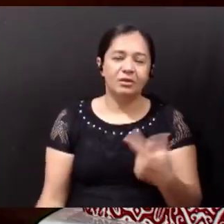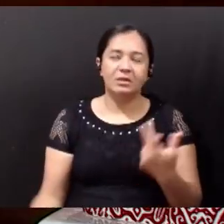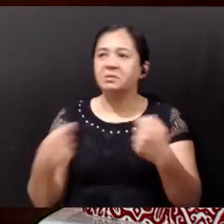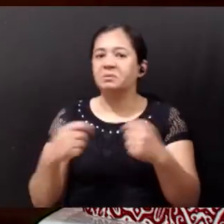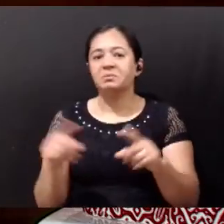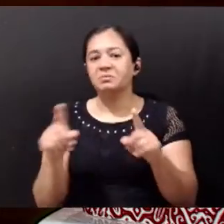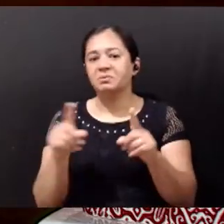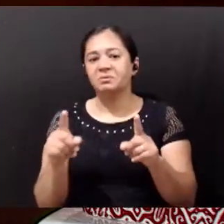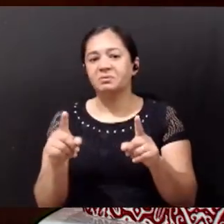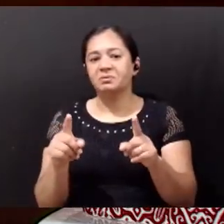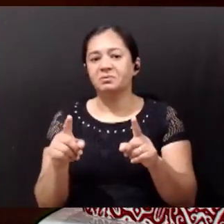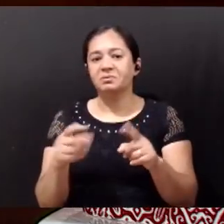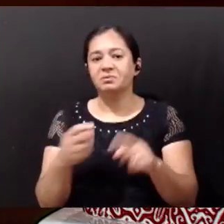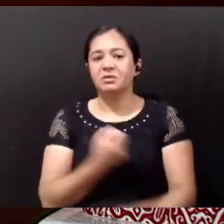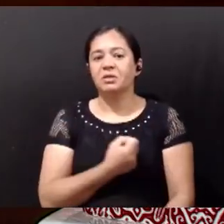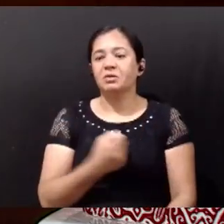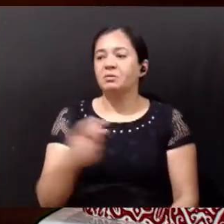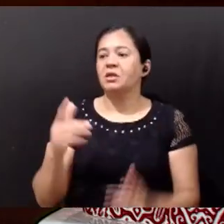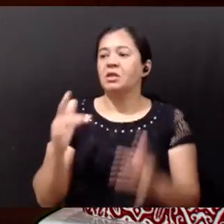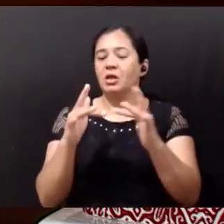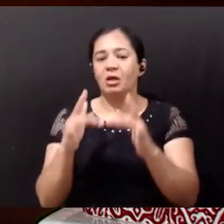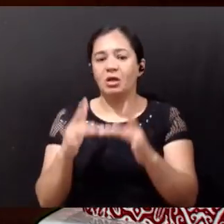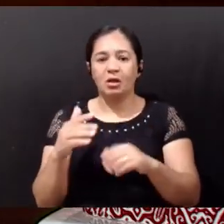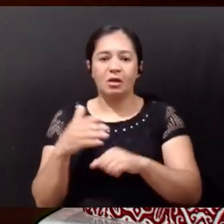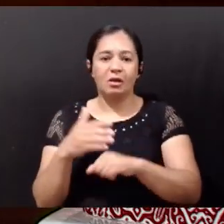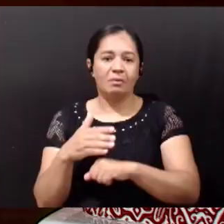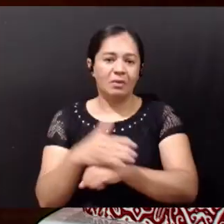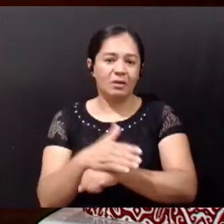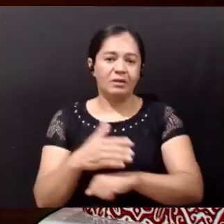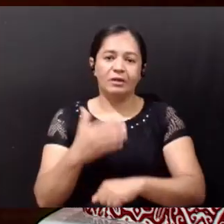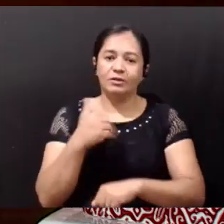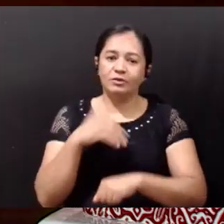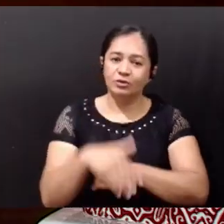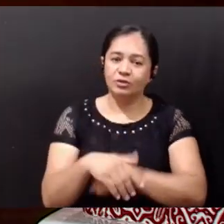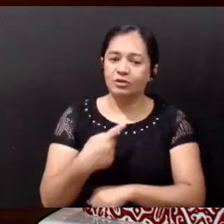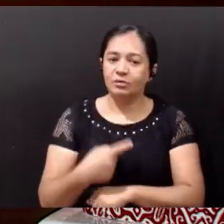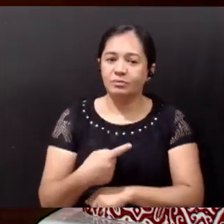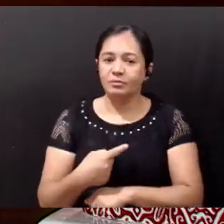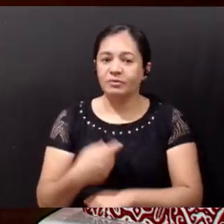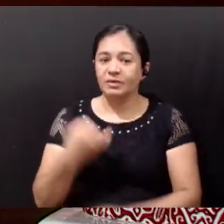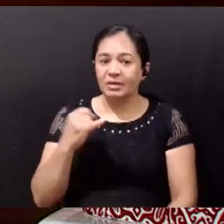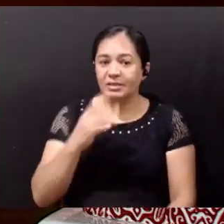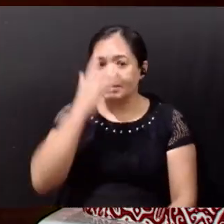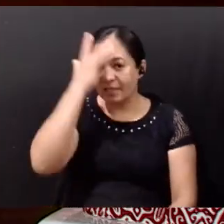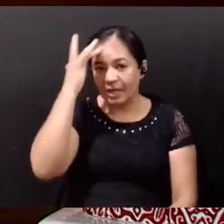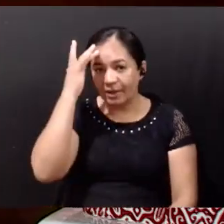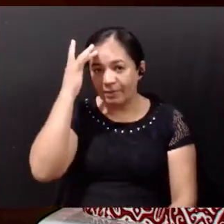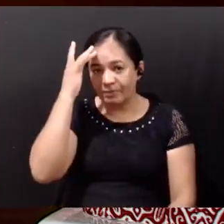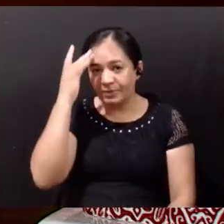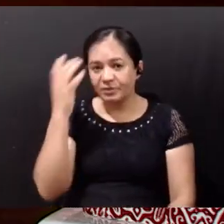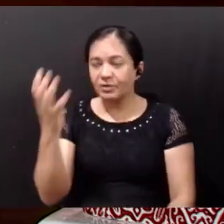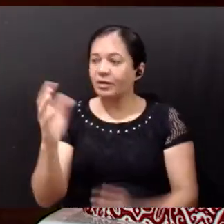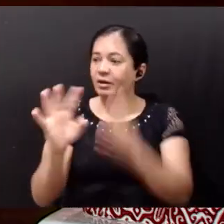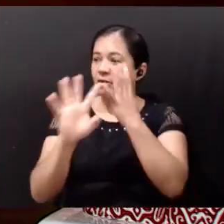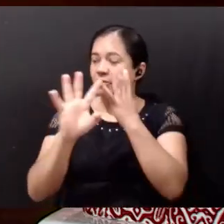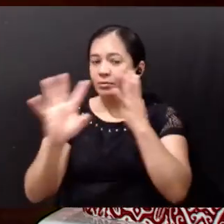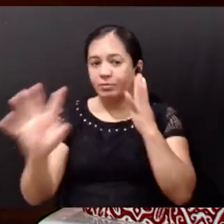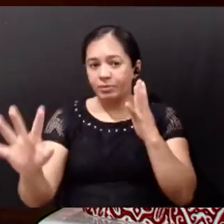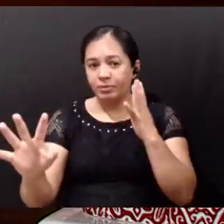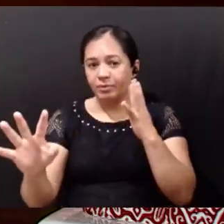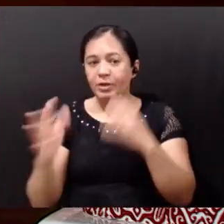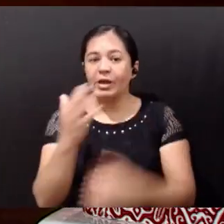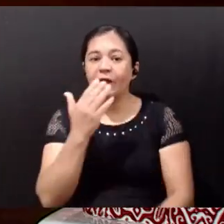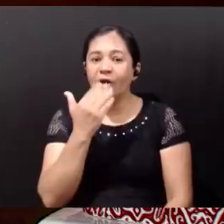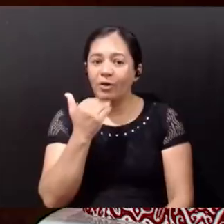número, né, para ele entrar no jantar. E a gente fala assim, olha, se a pessoa se sujeita a pegar uma fila e comer um alimento que ela não sabe